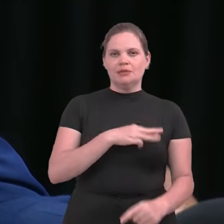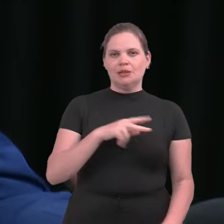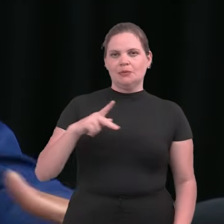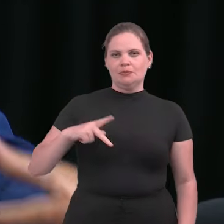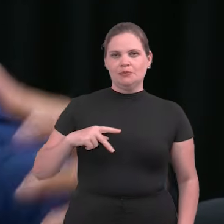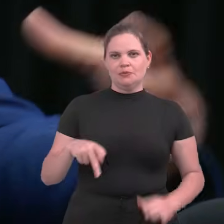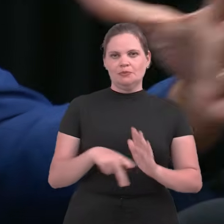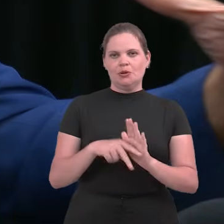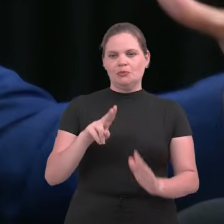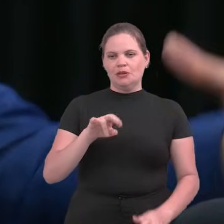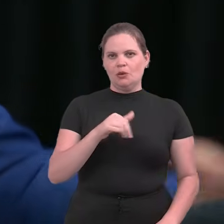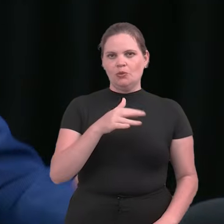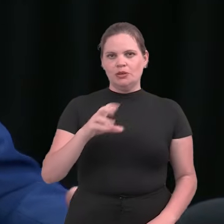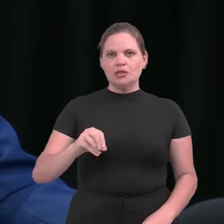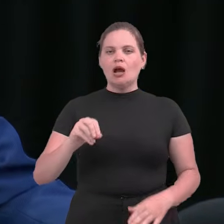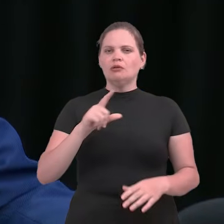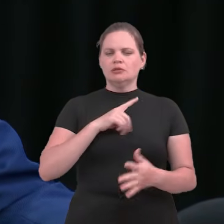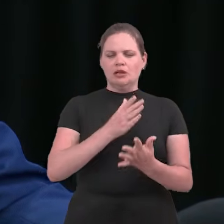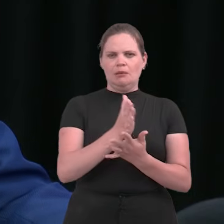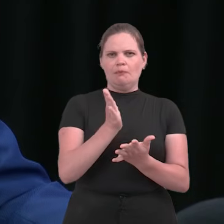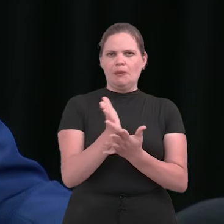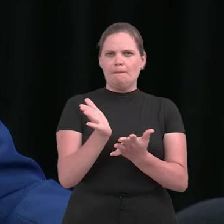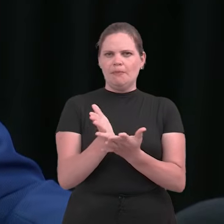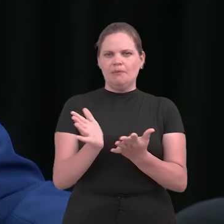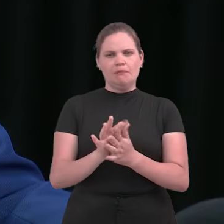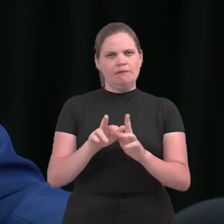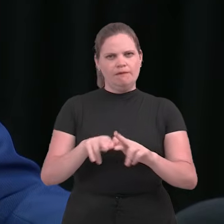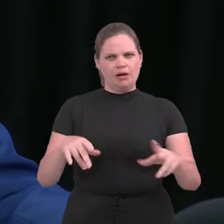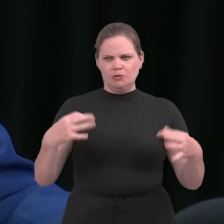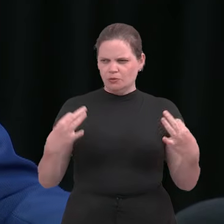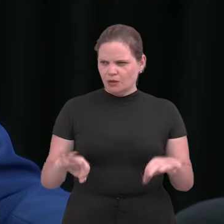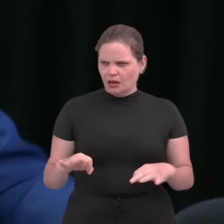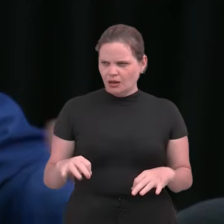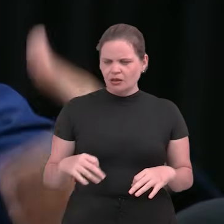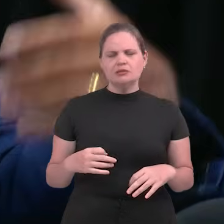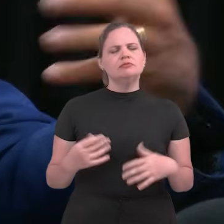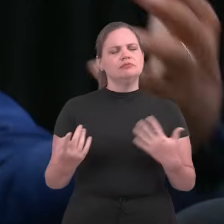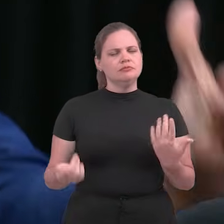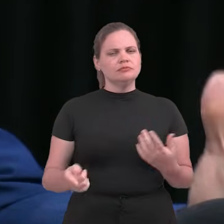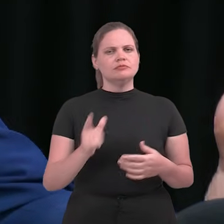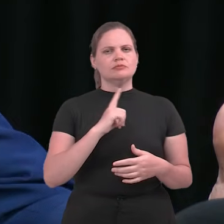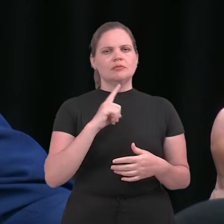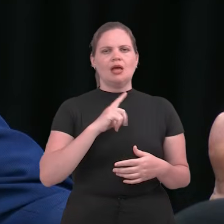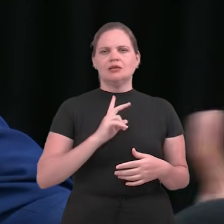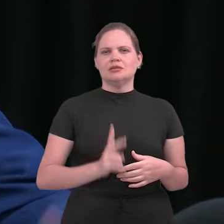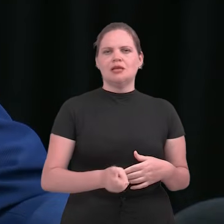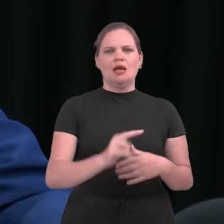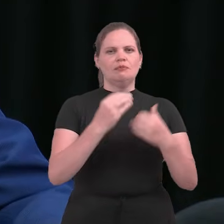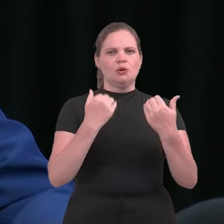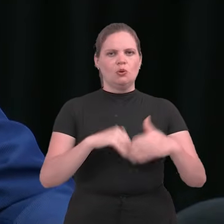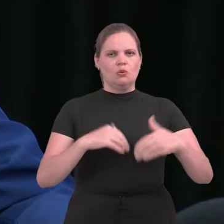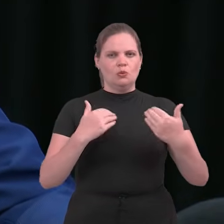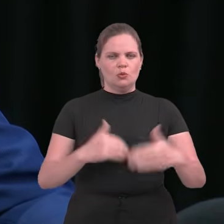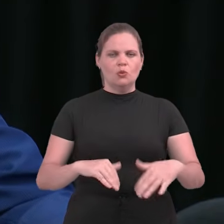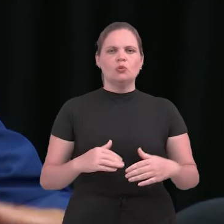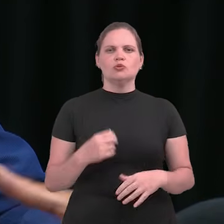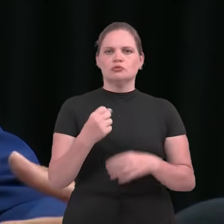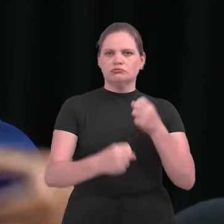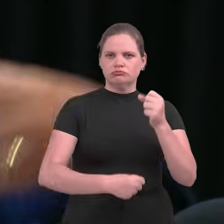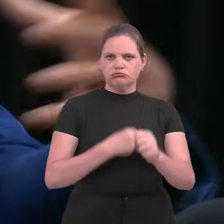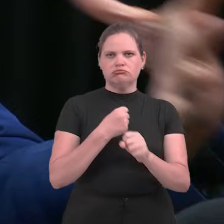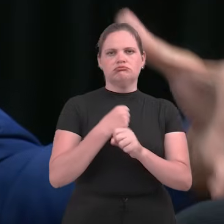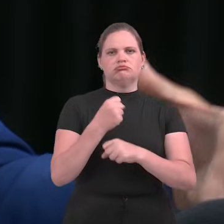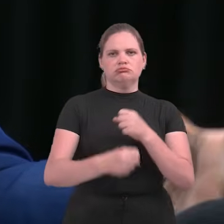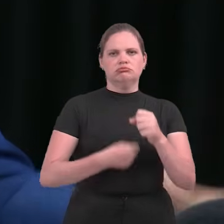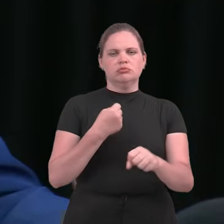União é um órgão de abrangência muito grande, né, Luiz? Então, tem uma recorrência de concursos e